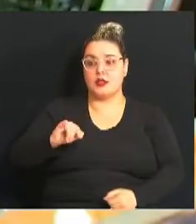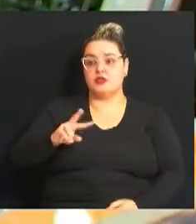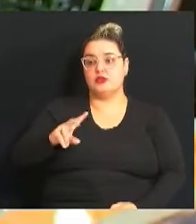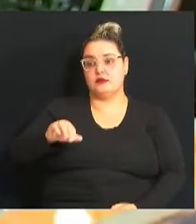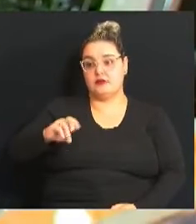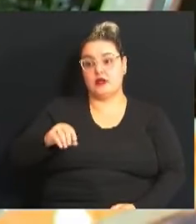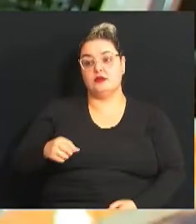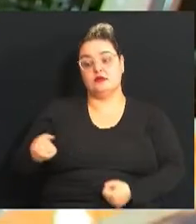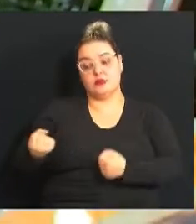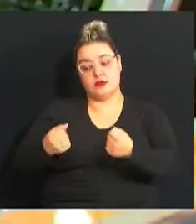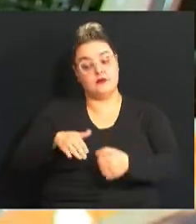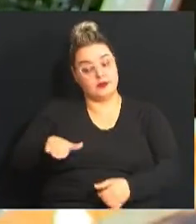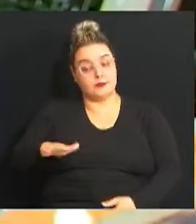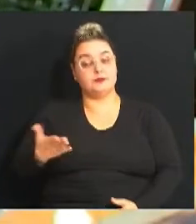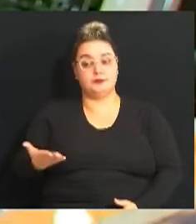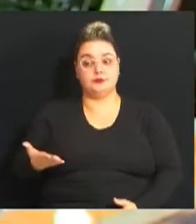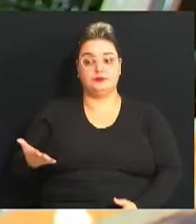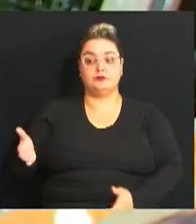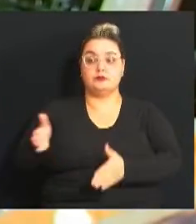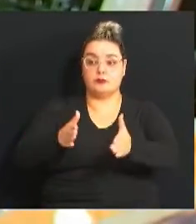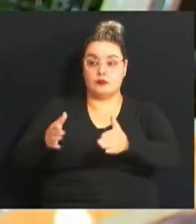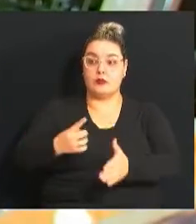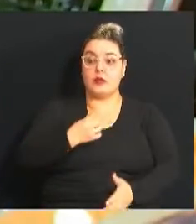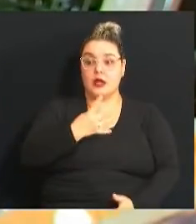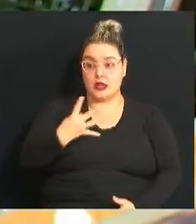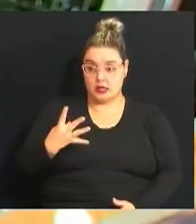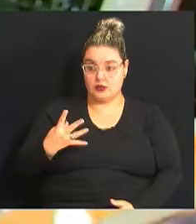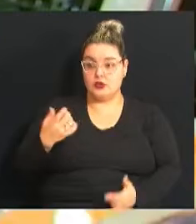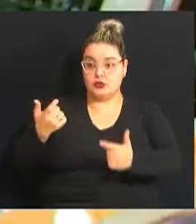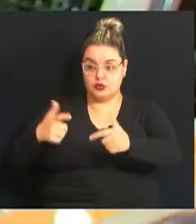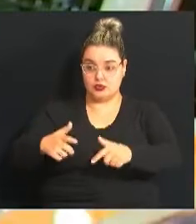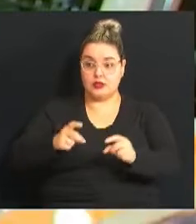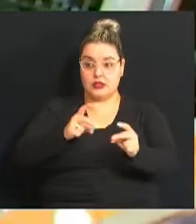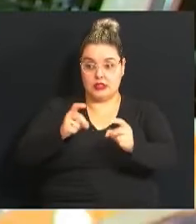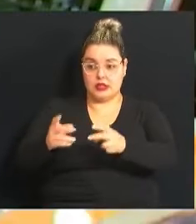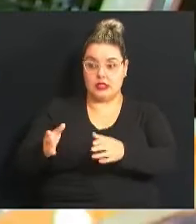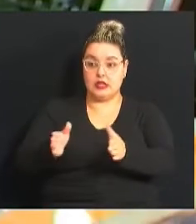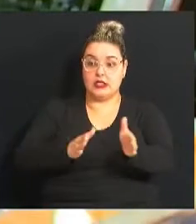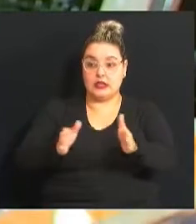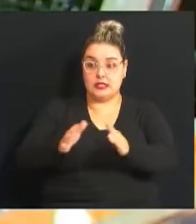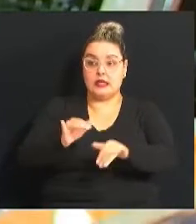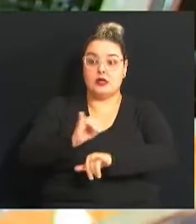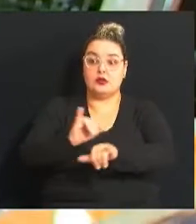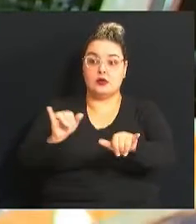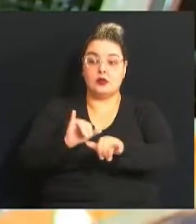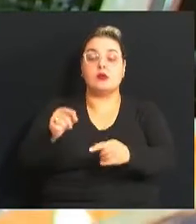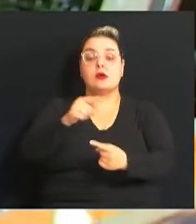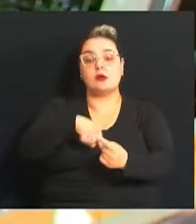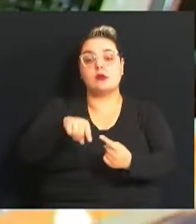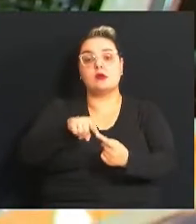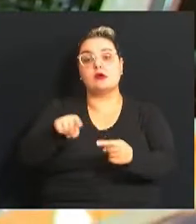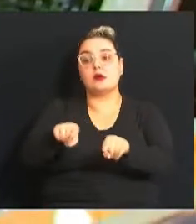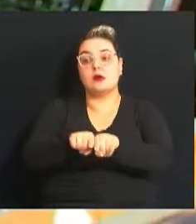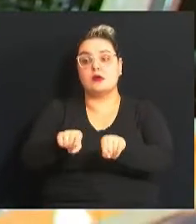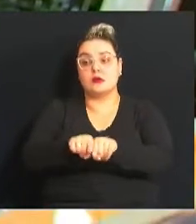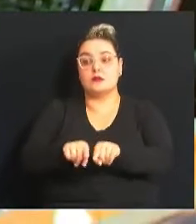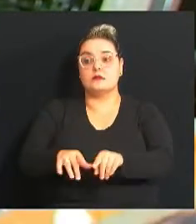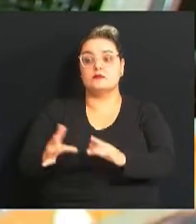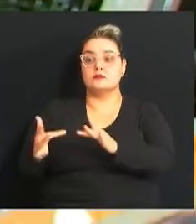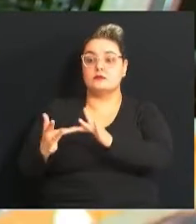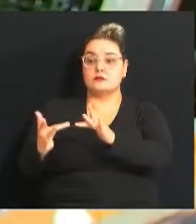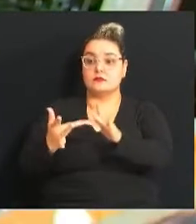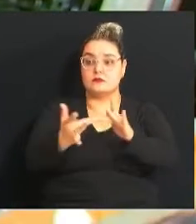estacionado. Atualmente nós temos 14 pontos de venda e durante essa campanha um dos objetivos também é estar entrando em contato com